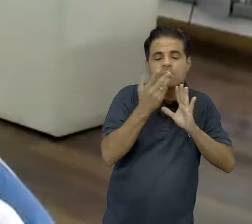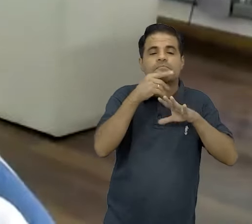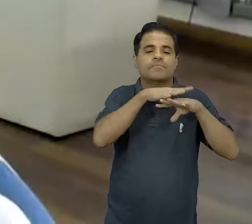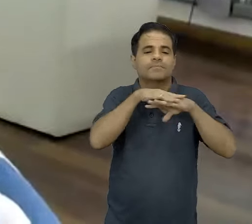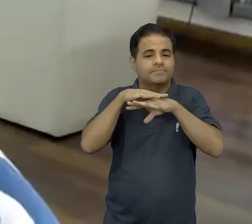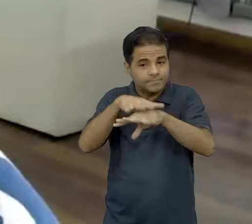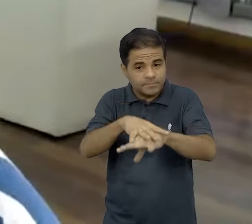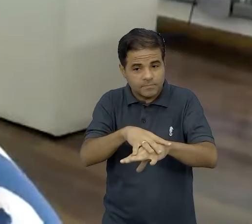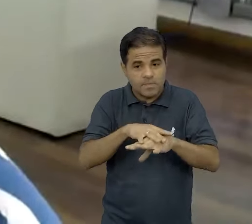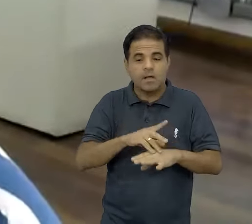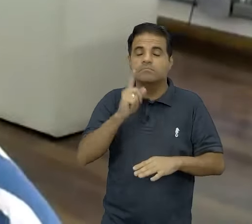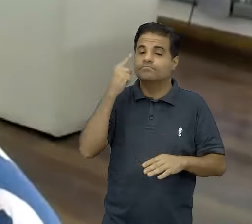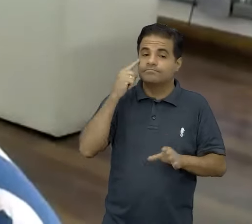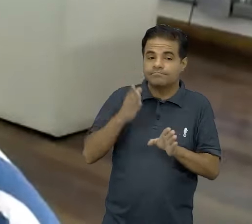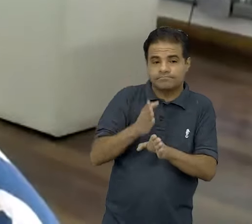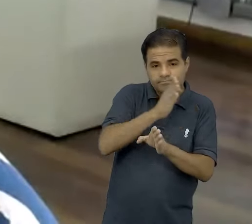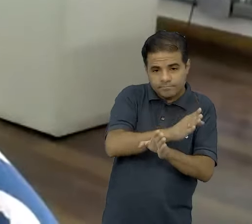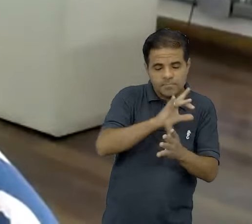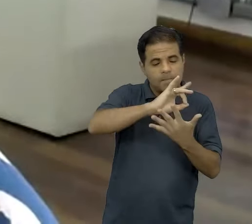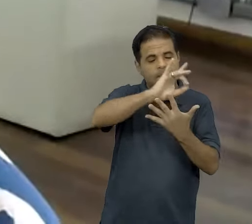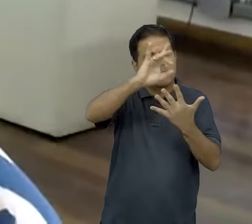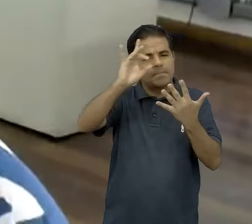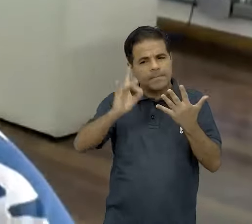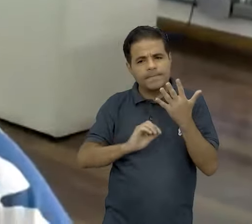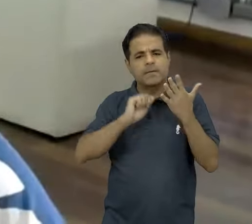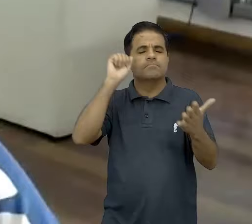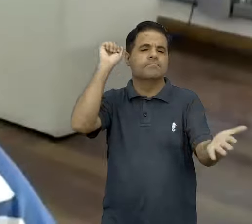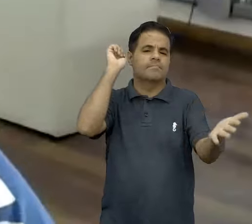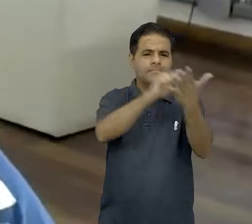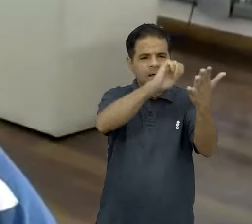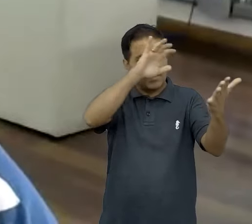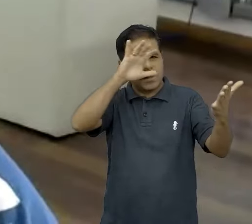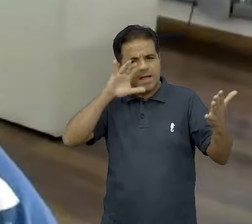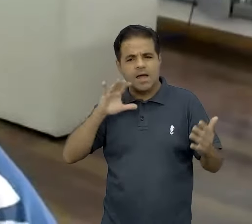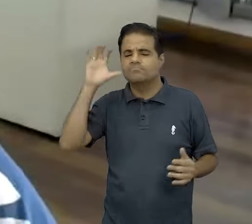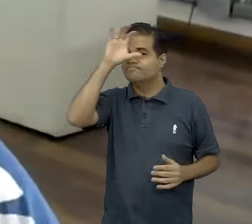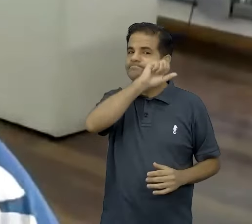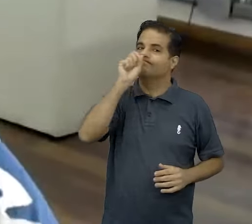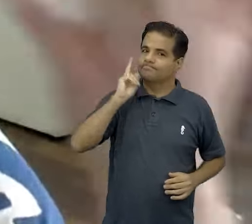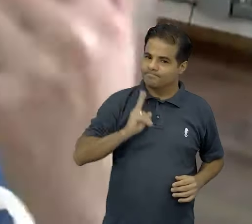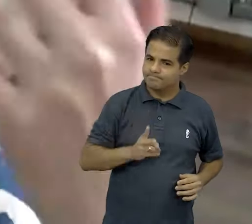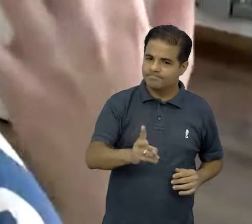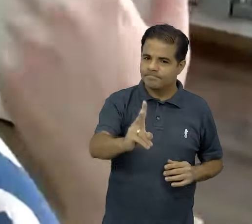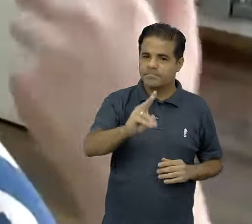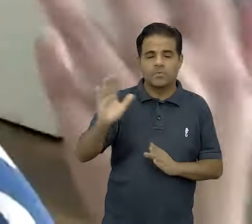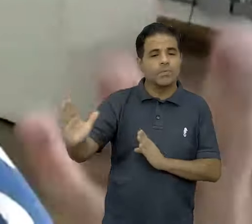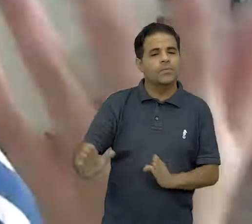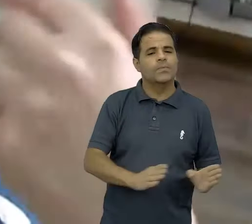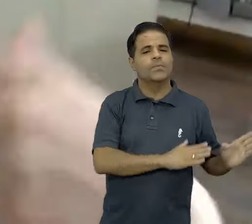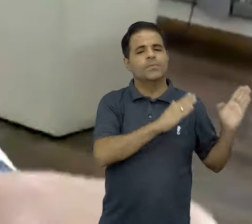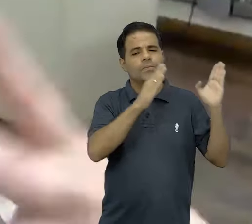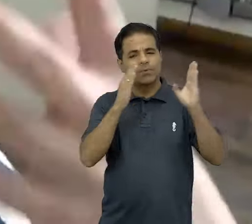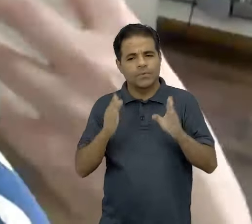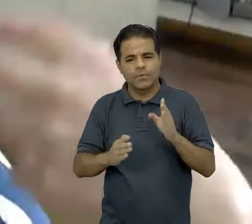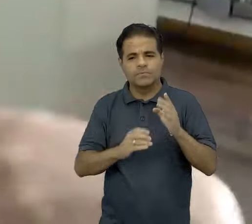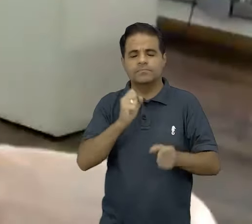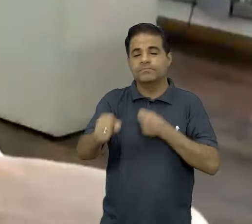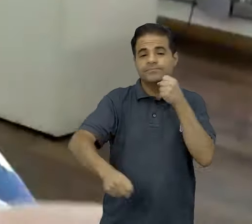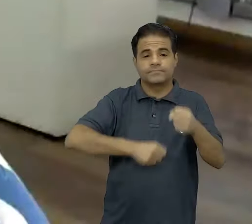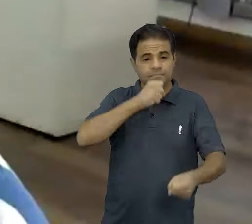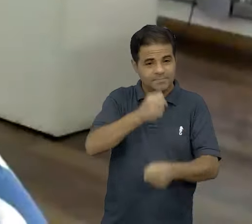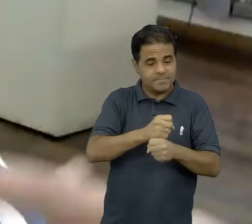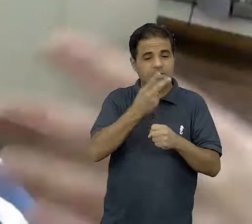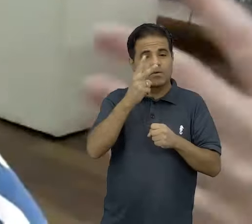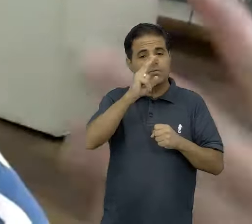matemáticos, né, que estão por trás de cada uma das atividades do material Aprender Sempre. Durante o ano letivo de